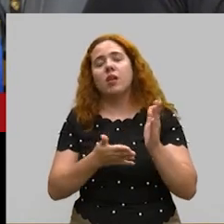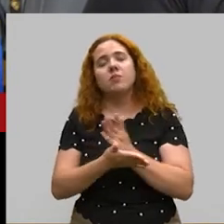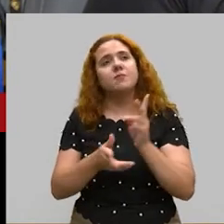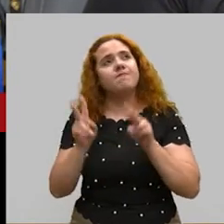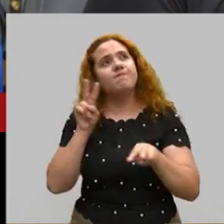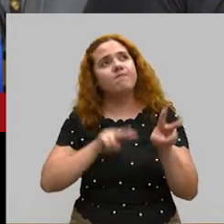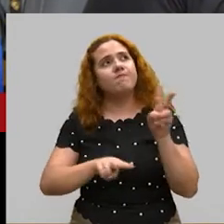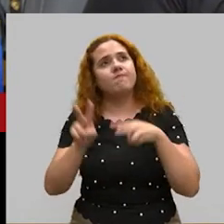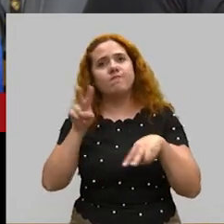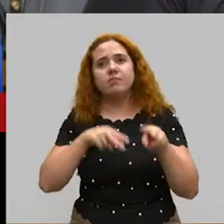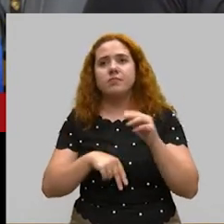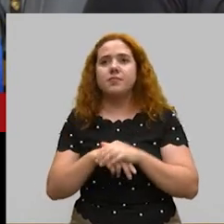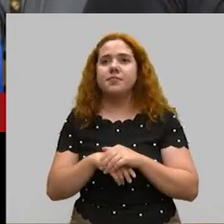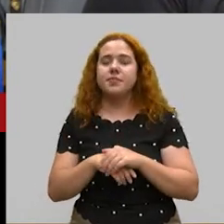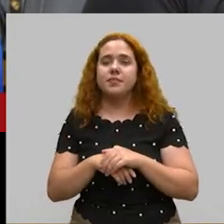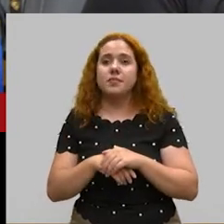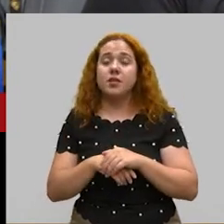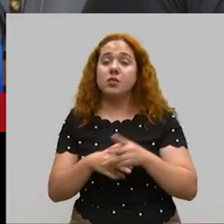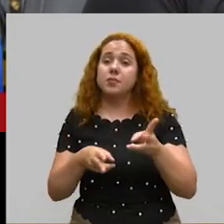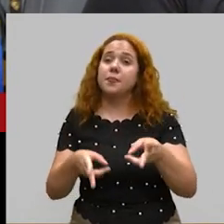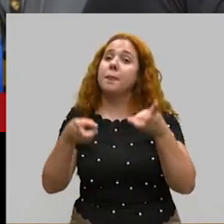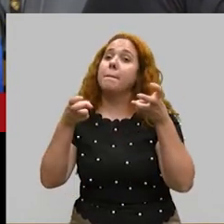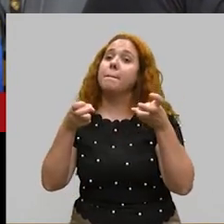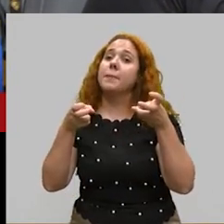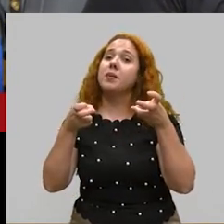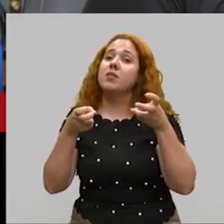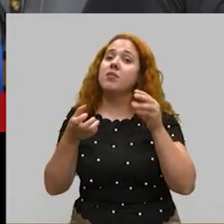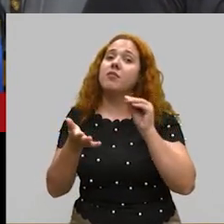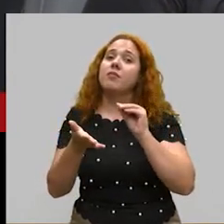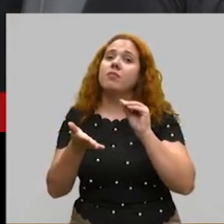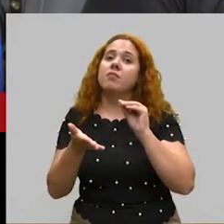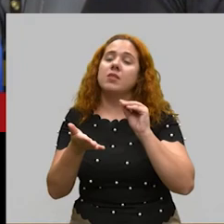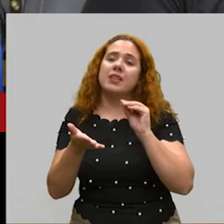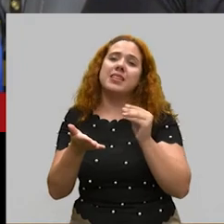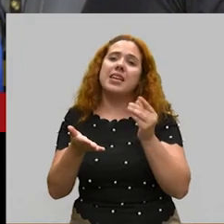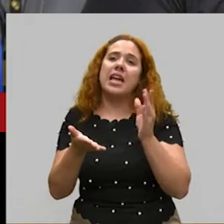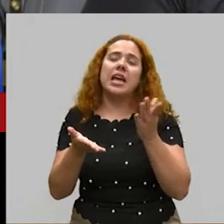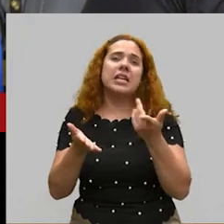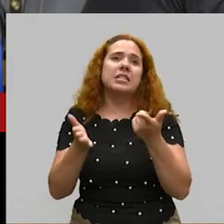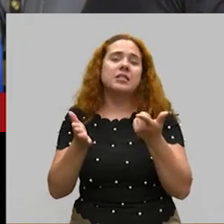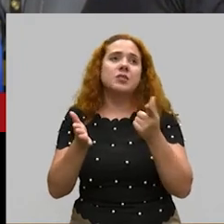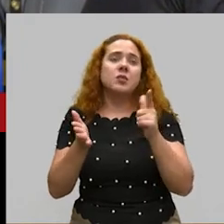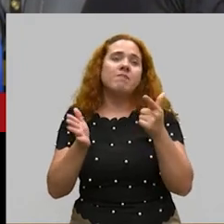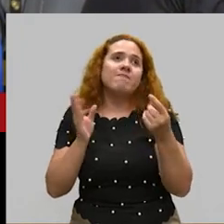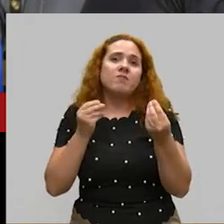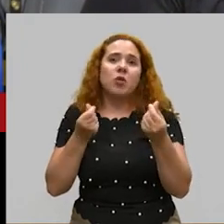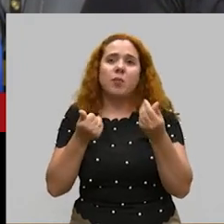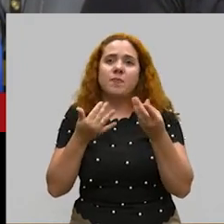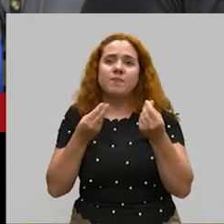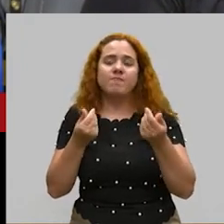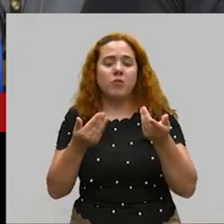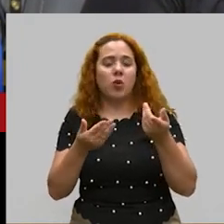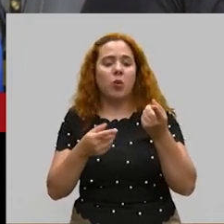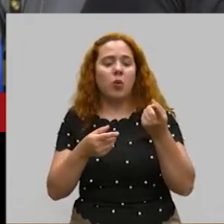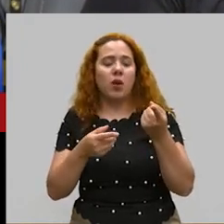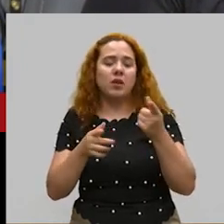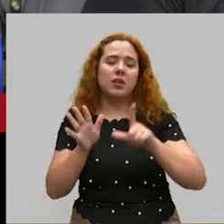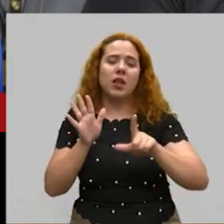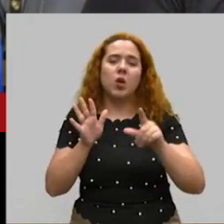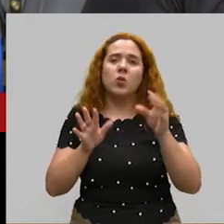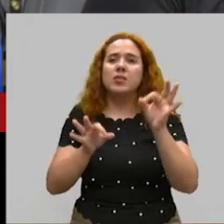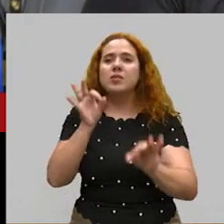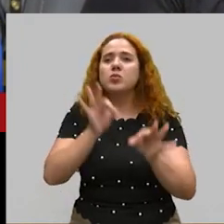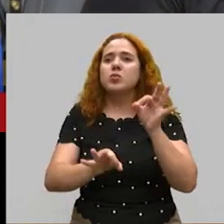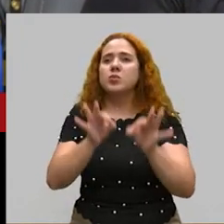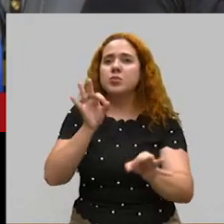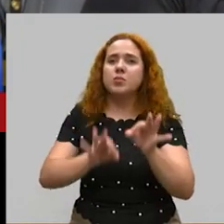análises e a gente percebeu que Esse instrumento jurídico não é o melhor instrumento jurídico não é que ele seja ilegal mas é um